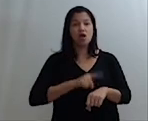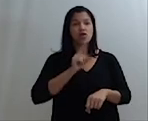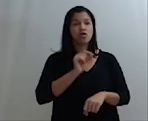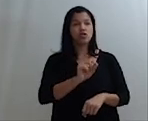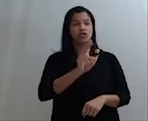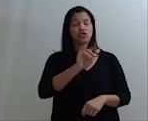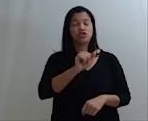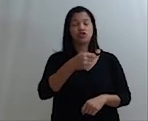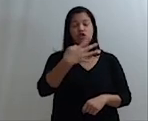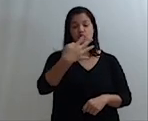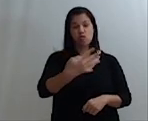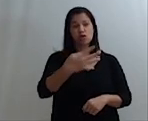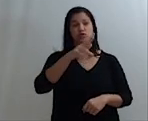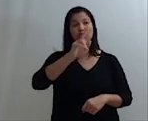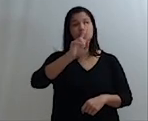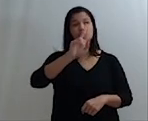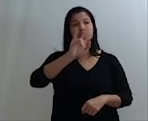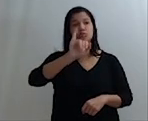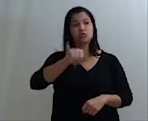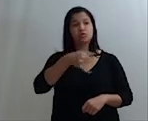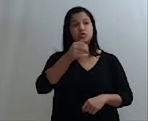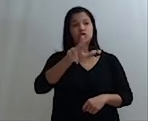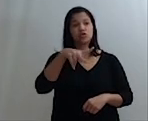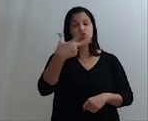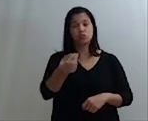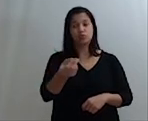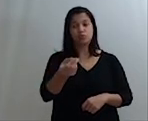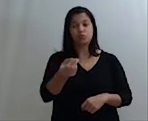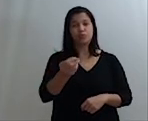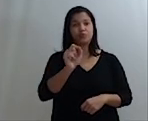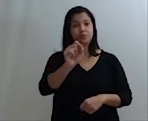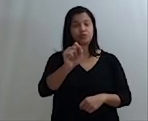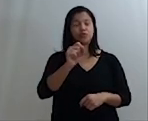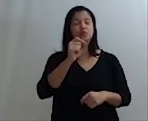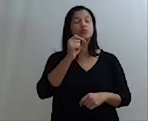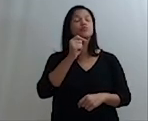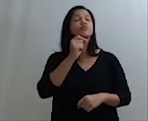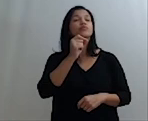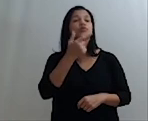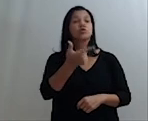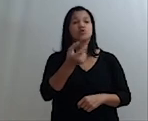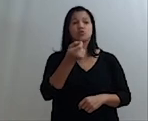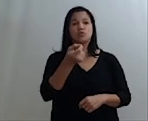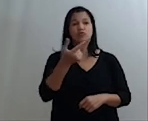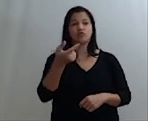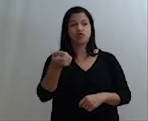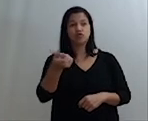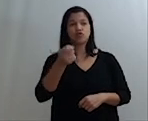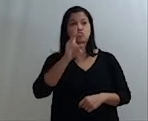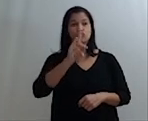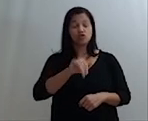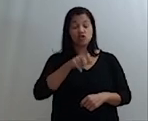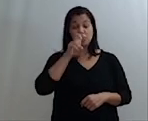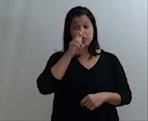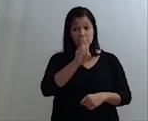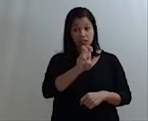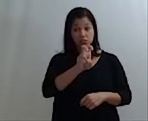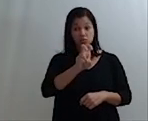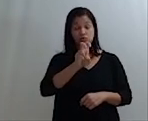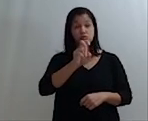4 de junho de 2020 no dia 5 de junho de 2020 às